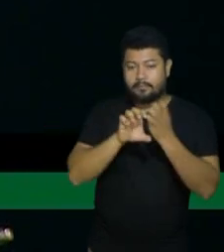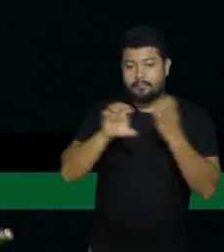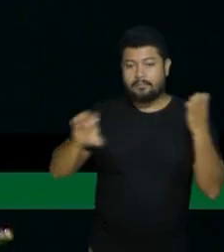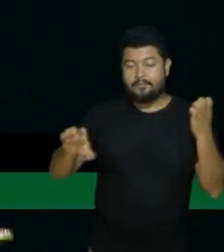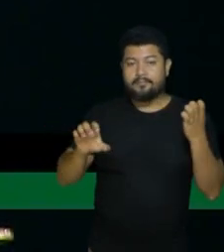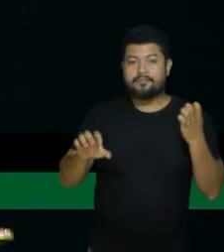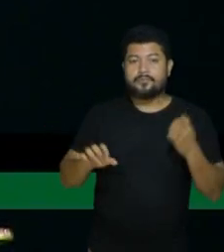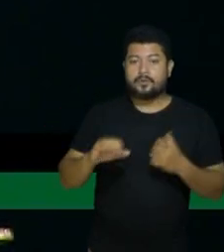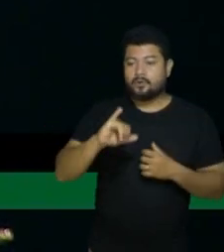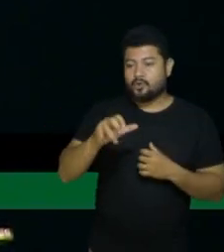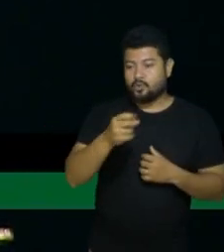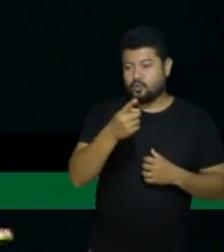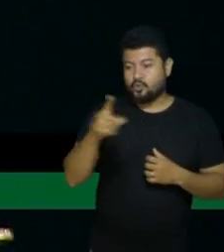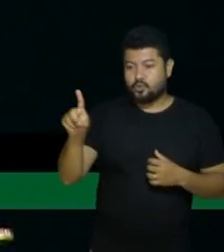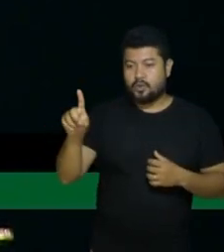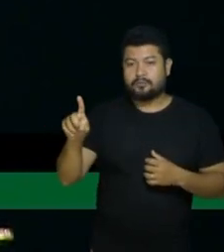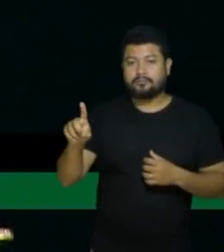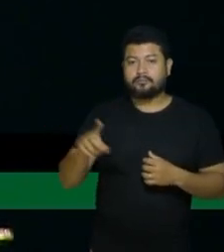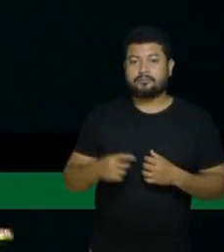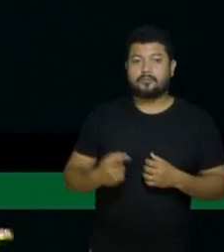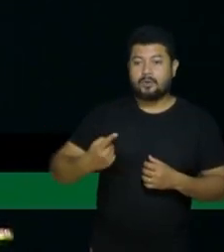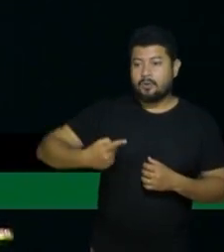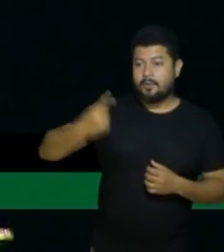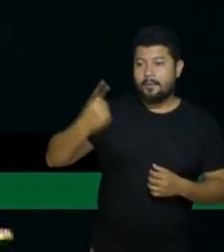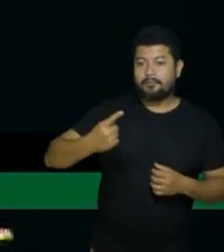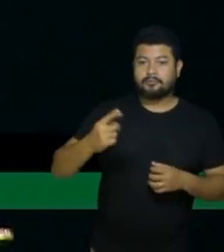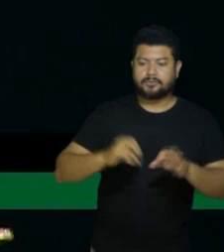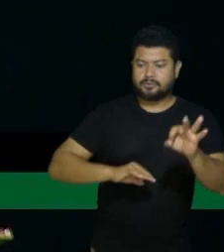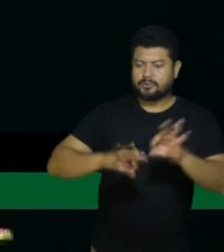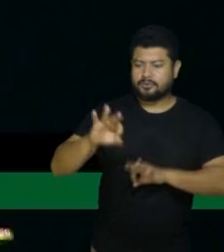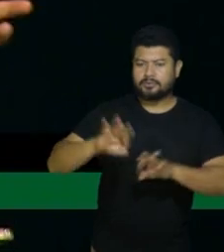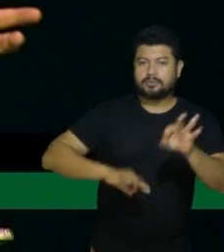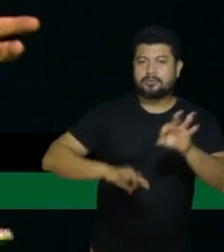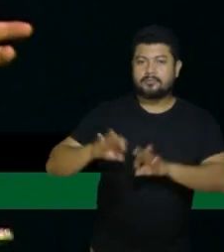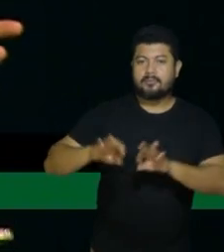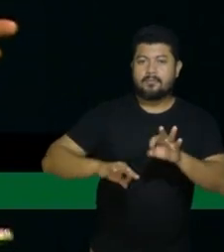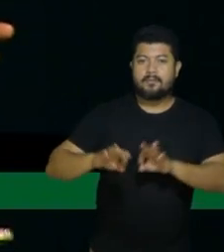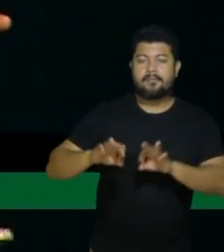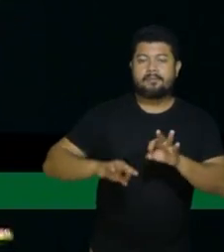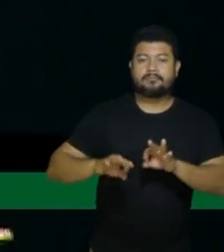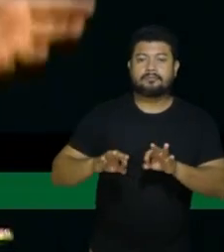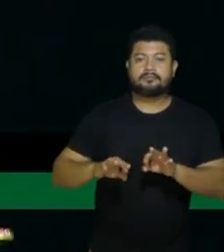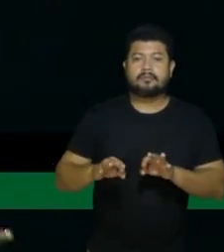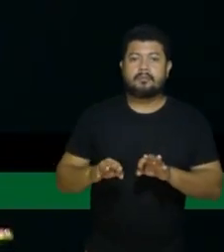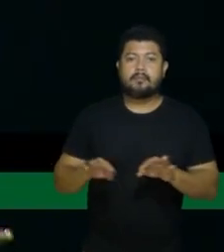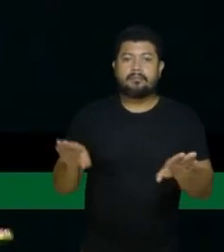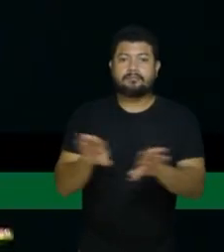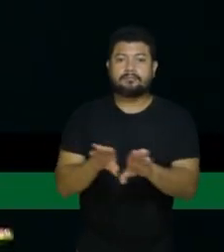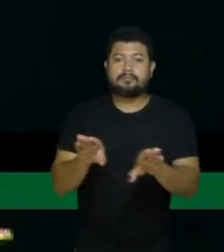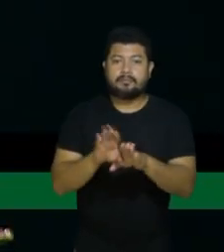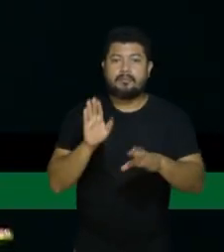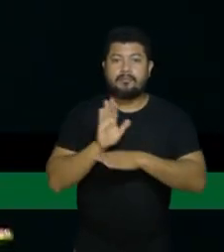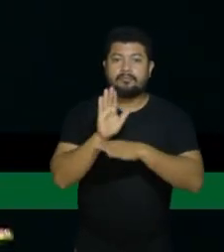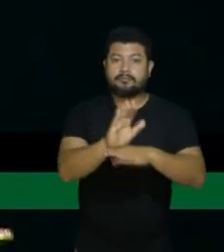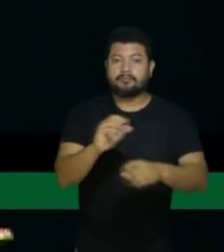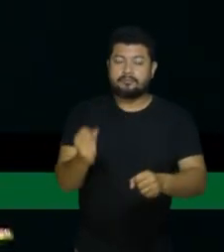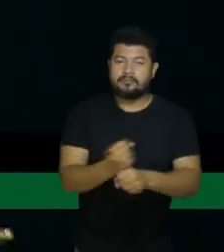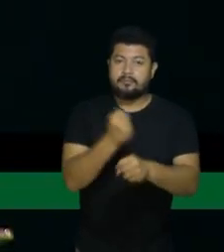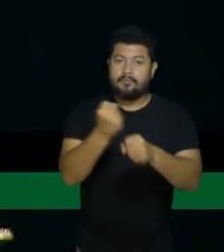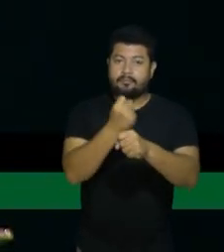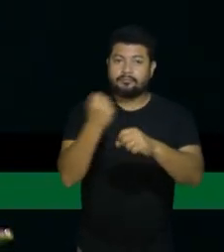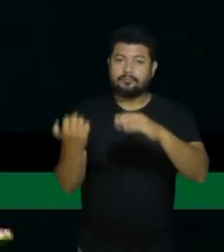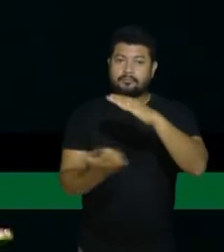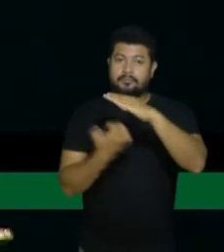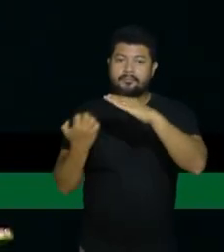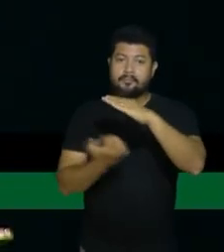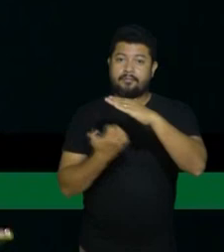preso foi o primeiro que projetou e também ajudou a construir com a empresa dele a